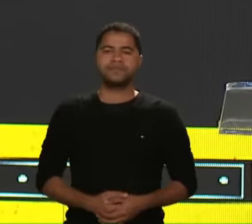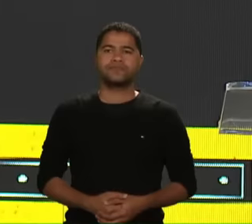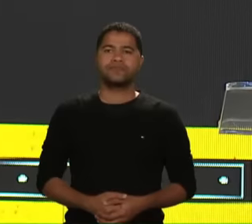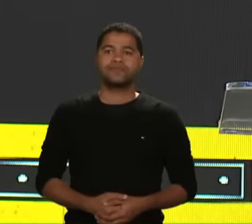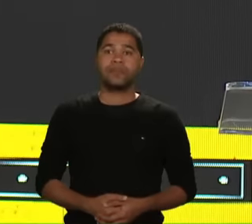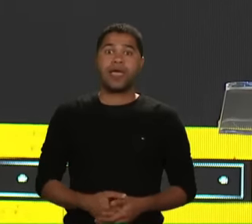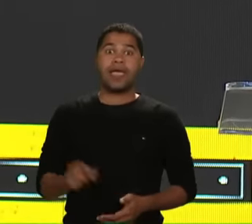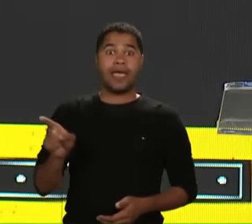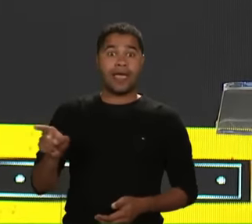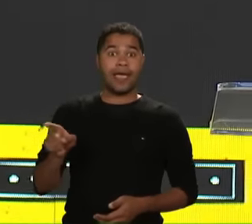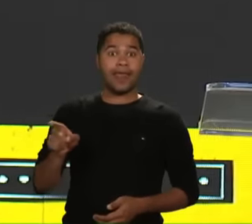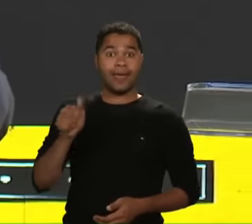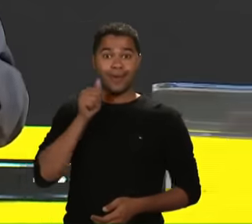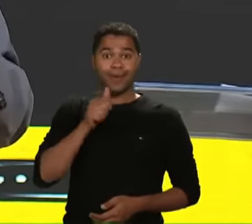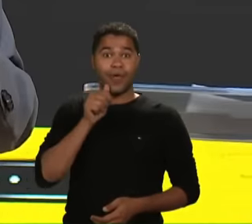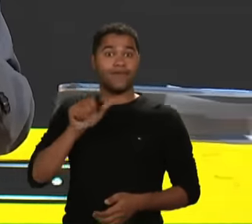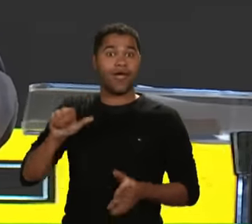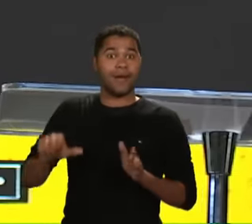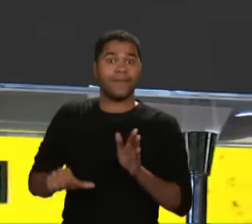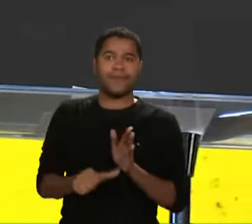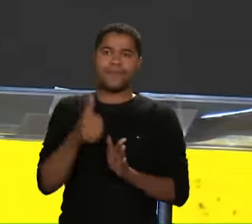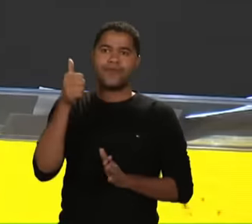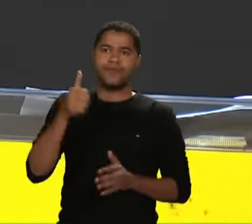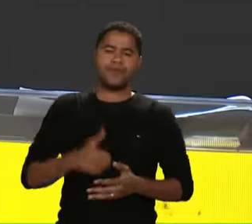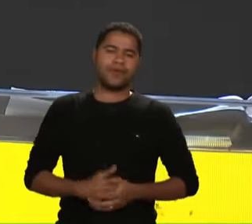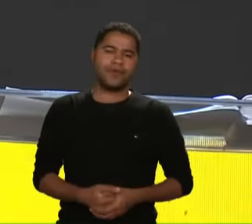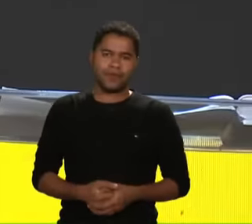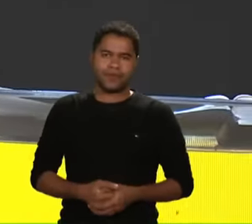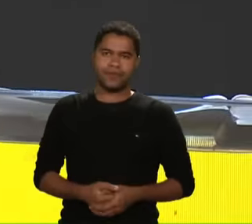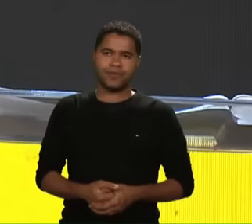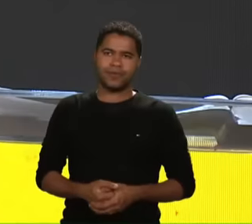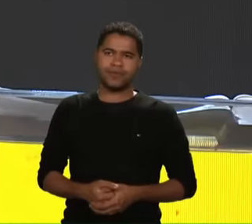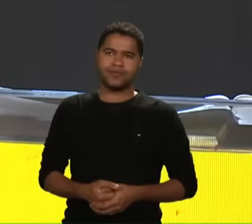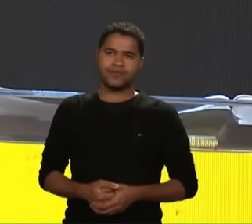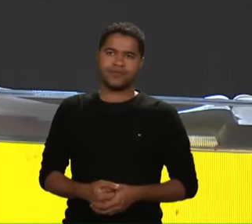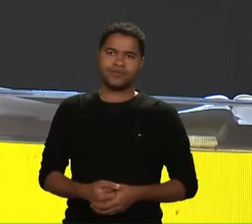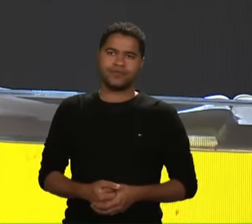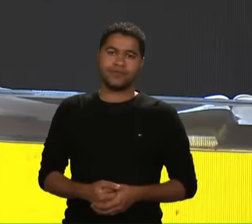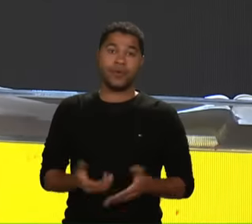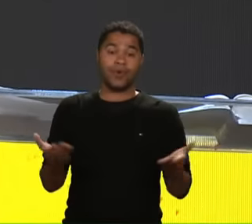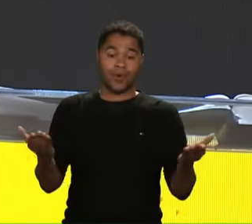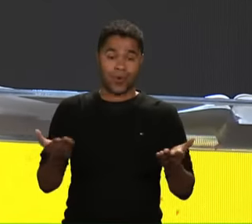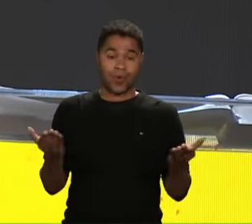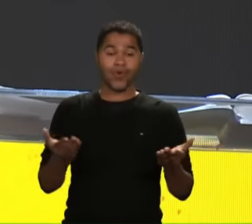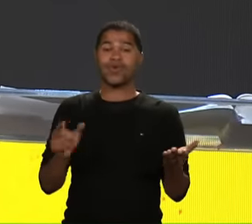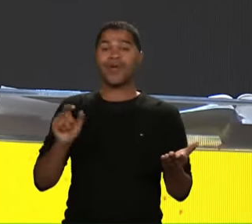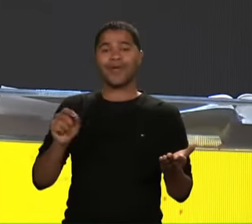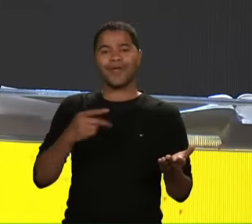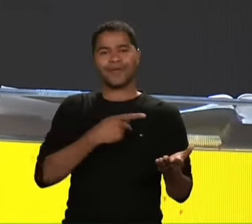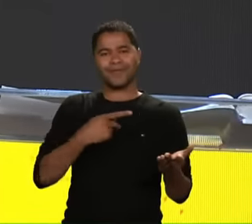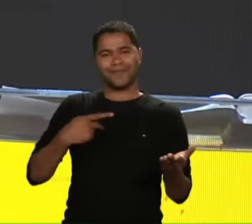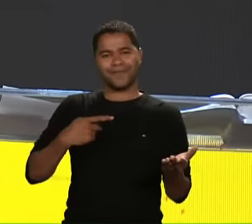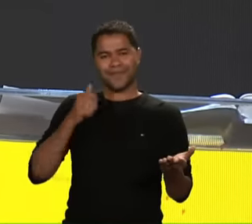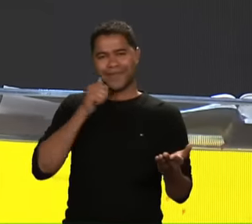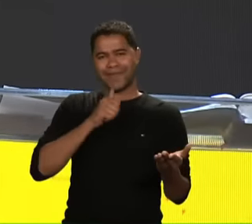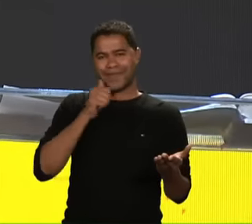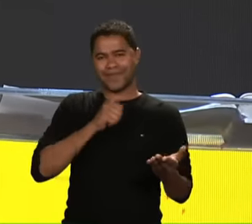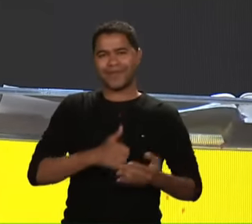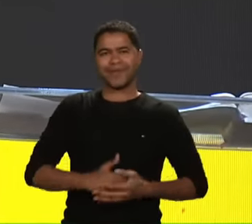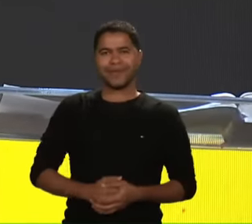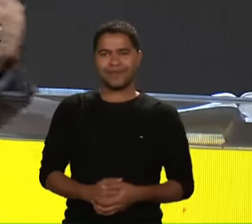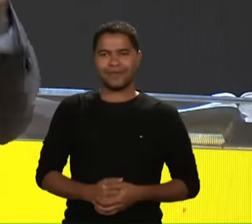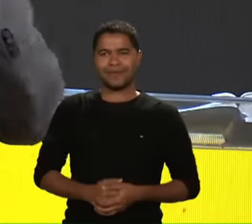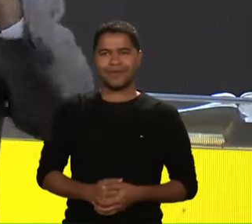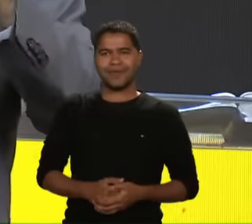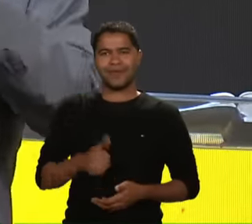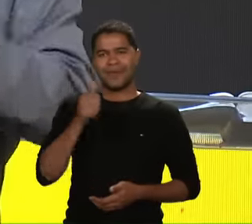Essa foi a primeira. Hoje, ela é uma pastora. Aleluia!